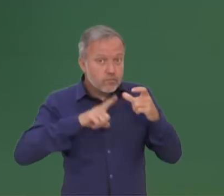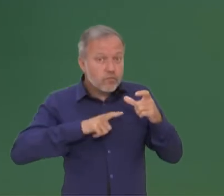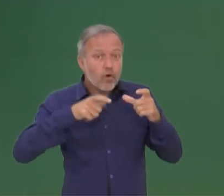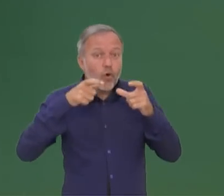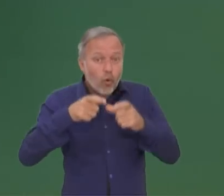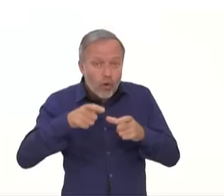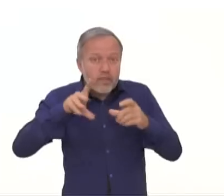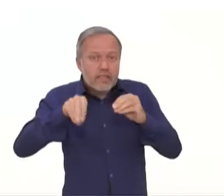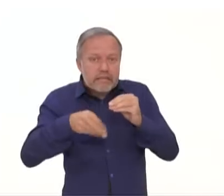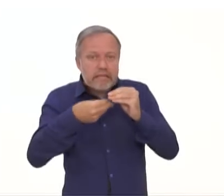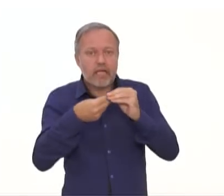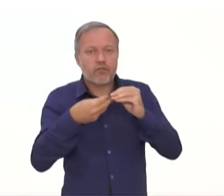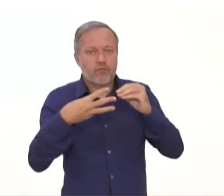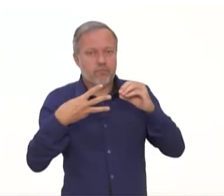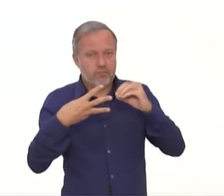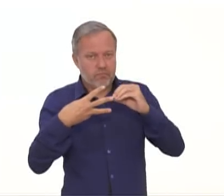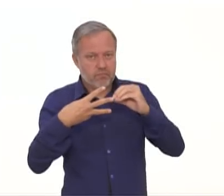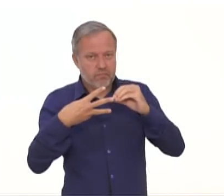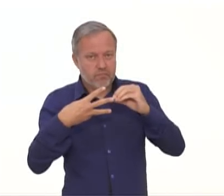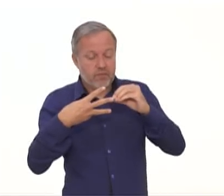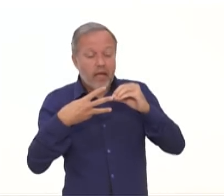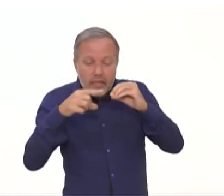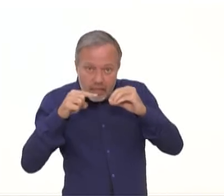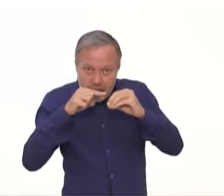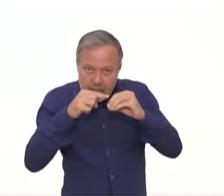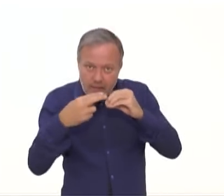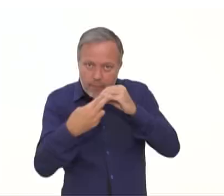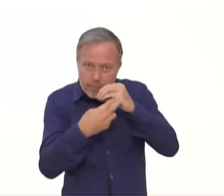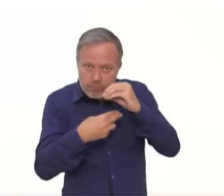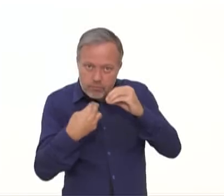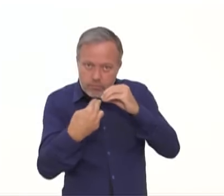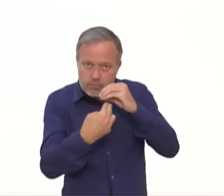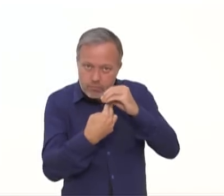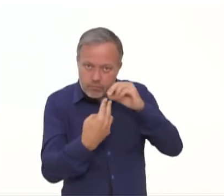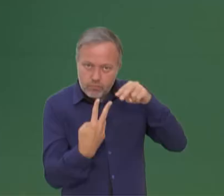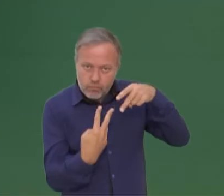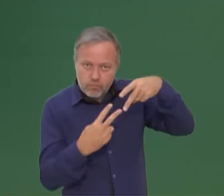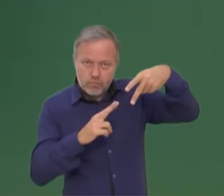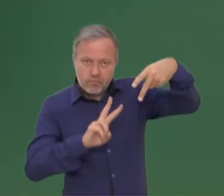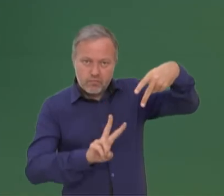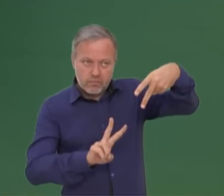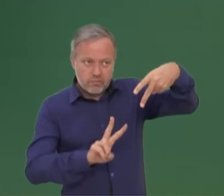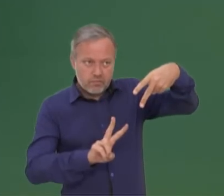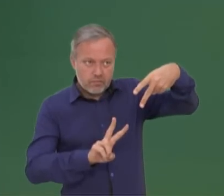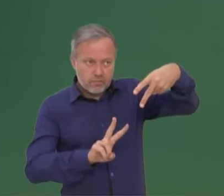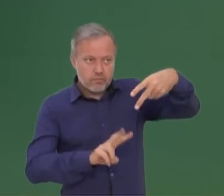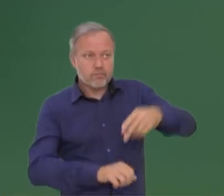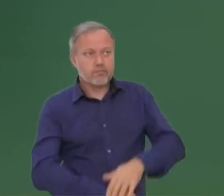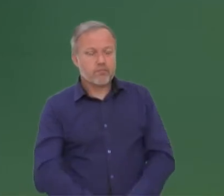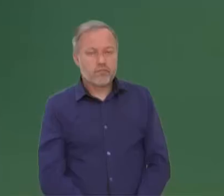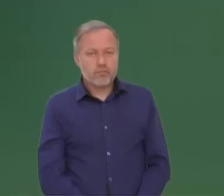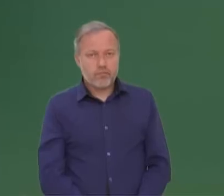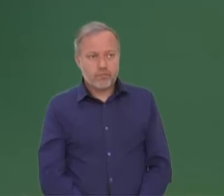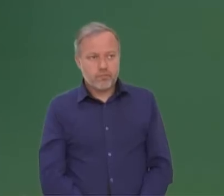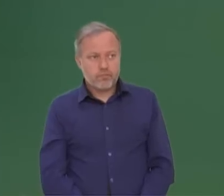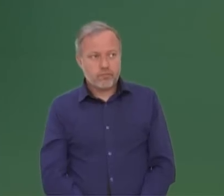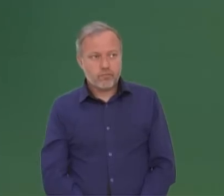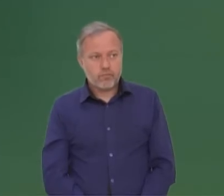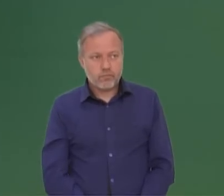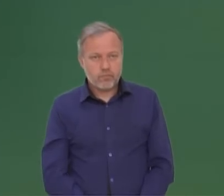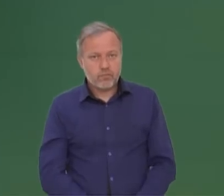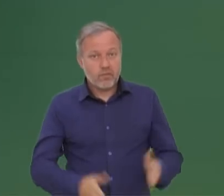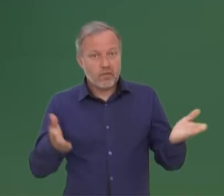estão gravadas no material hereditário. Então se você acertou, parabéns! Então o que eu vou trazer agora para